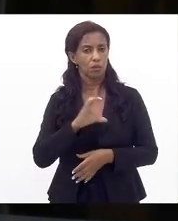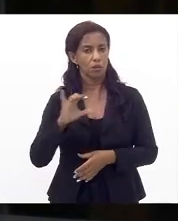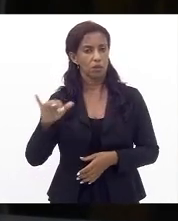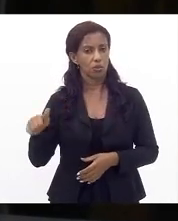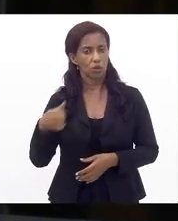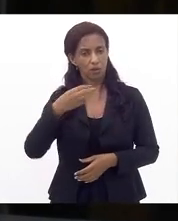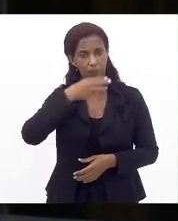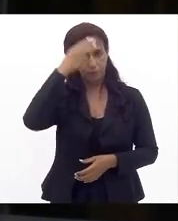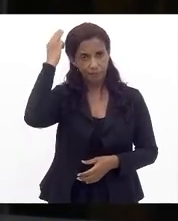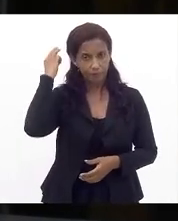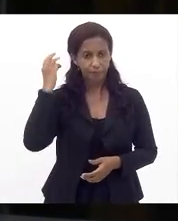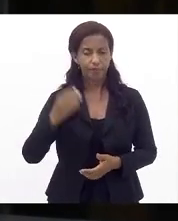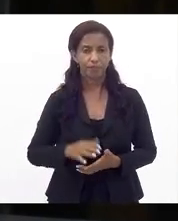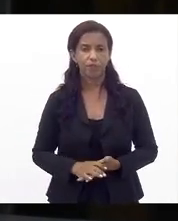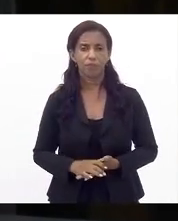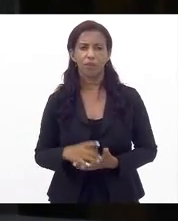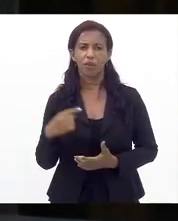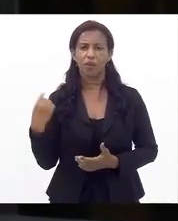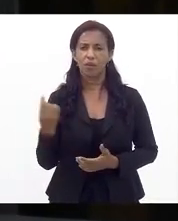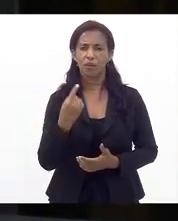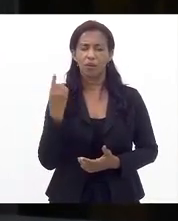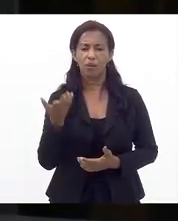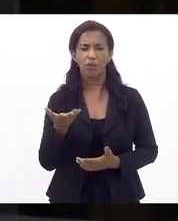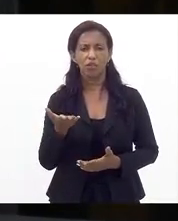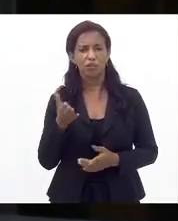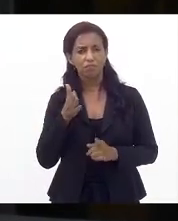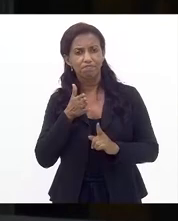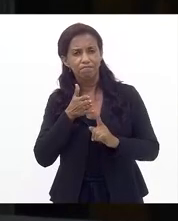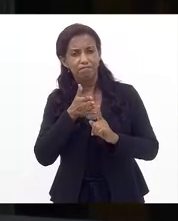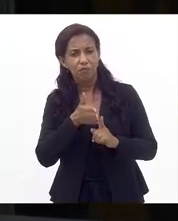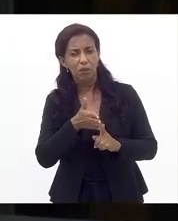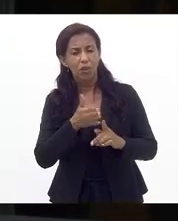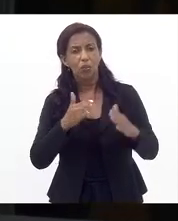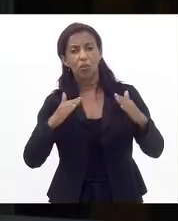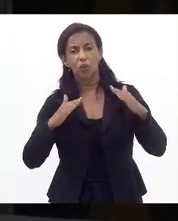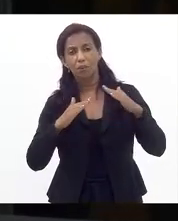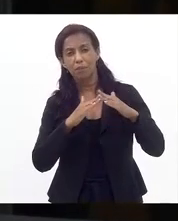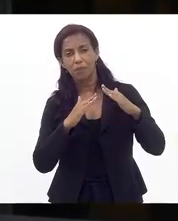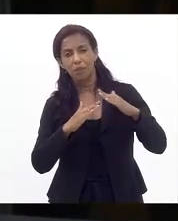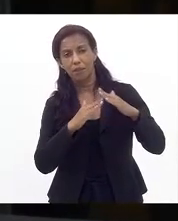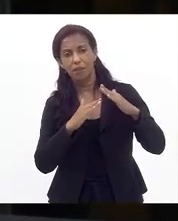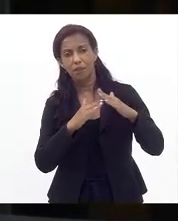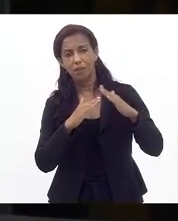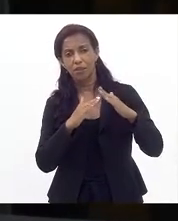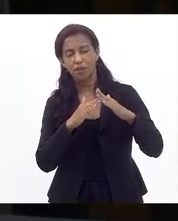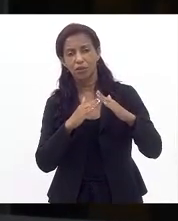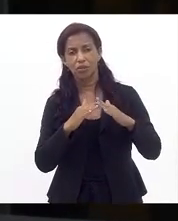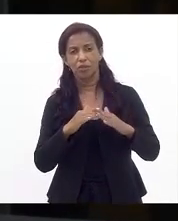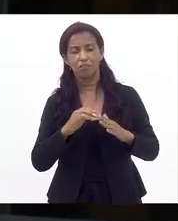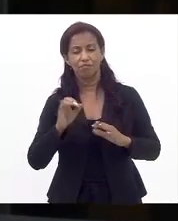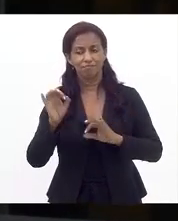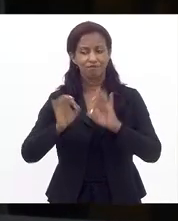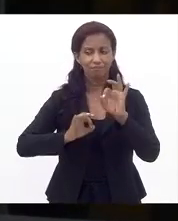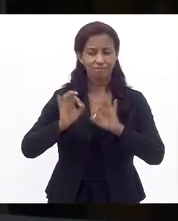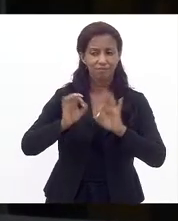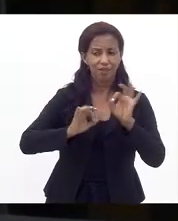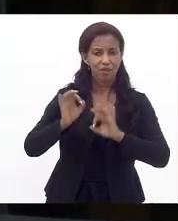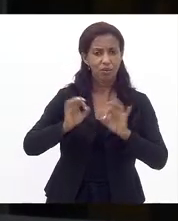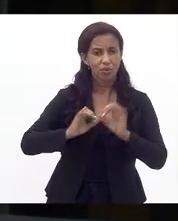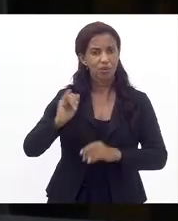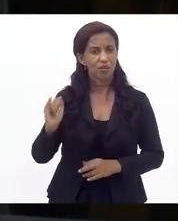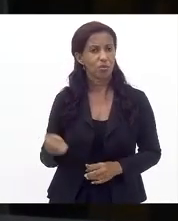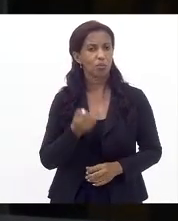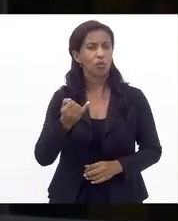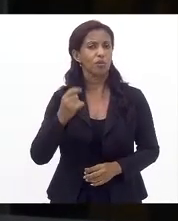Deputado Márcio Pacheco nós temos ido no limite das possibilidades que nós